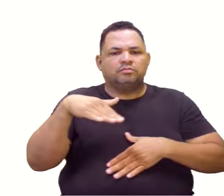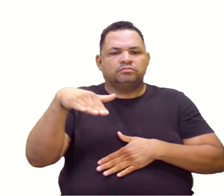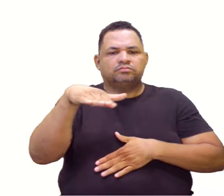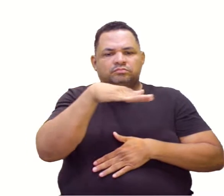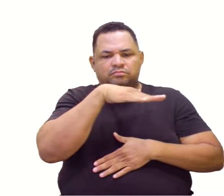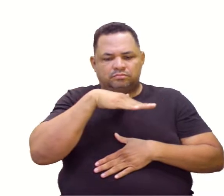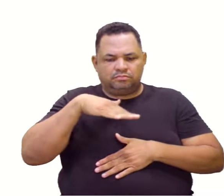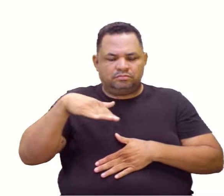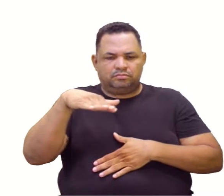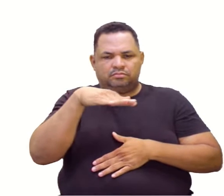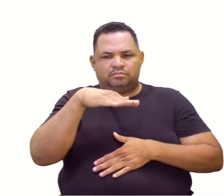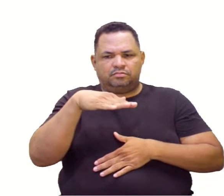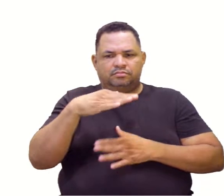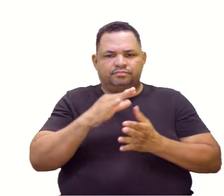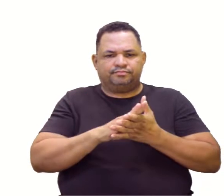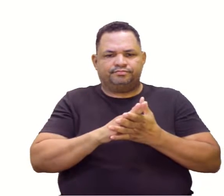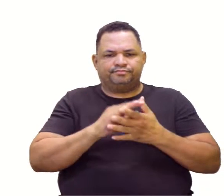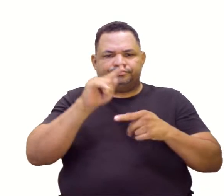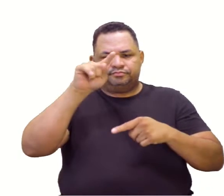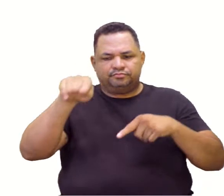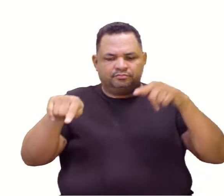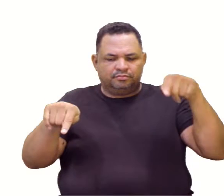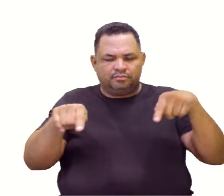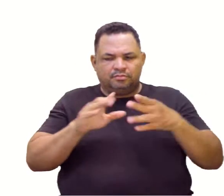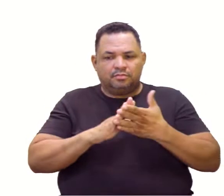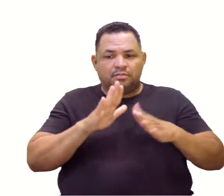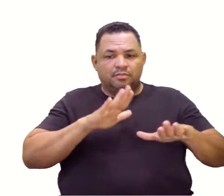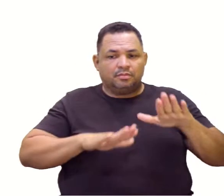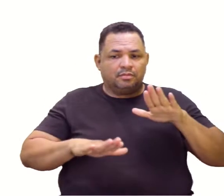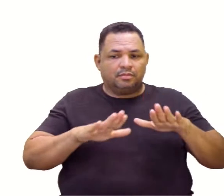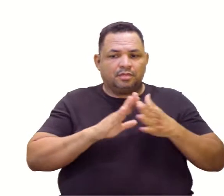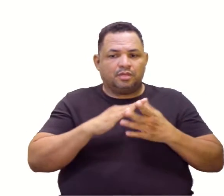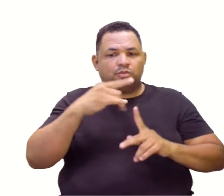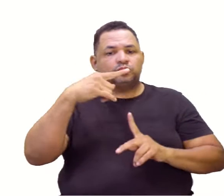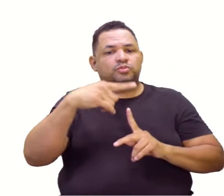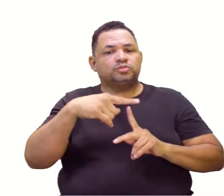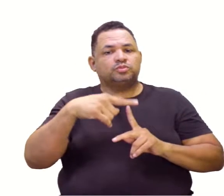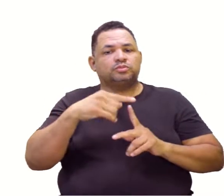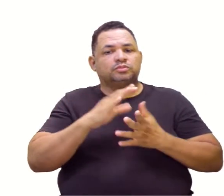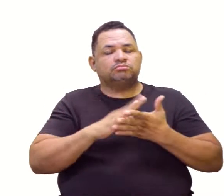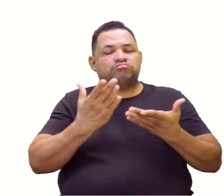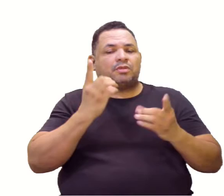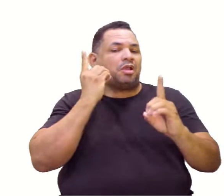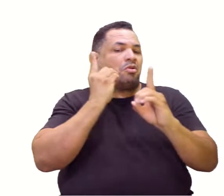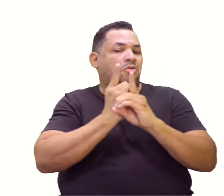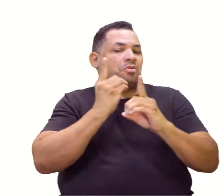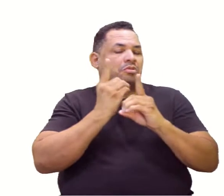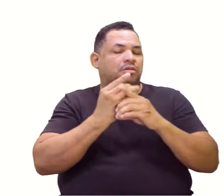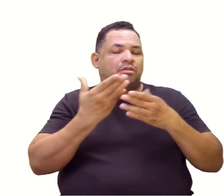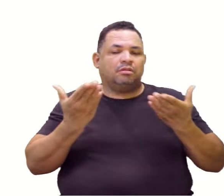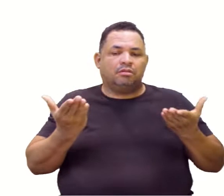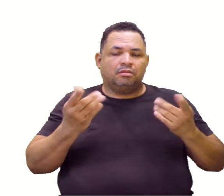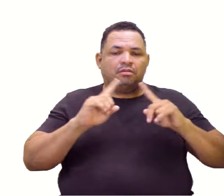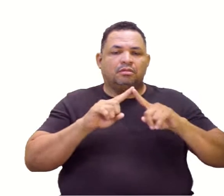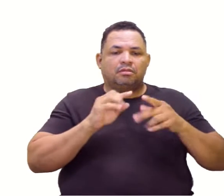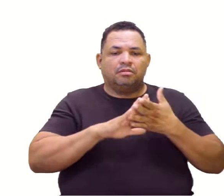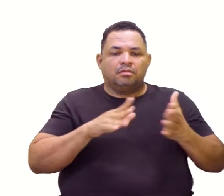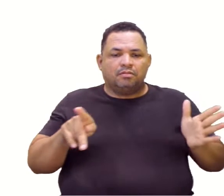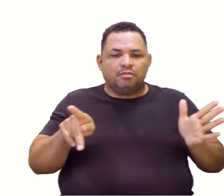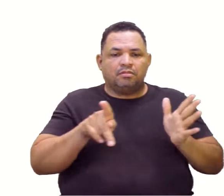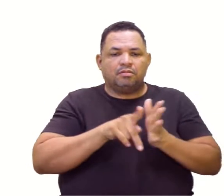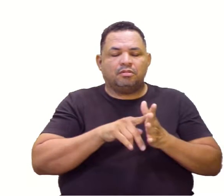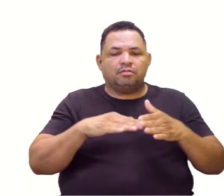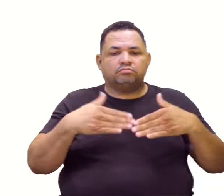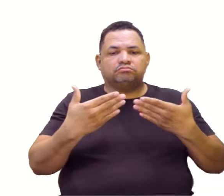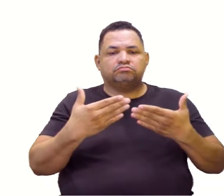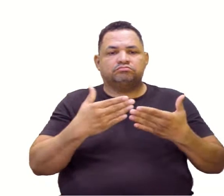áreas, a soma dos lados, vai depender muito do tipo de triângulo que nós estamos falando. Mas no nosso caso específico aqui, nós